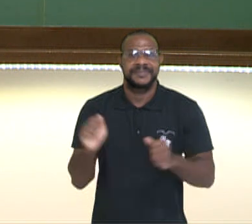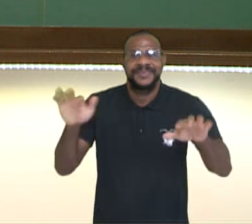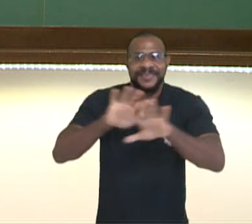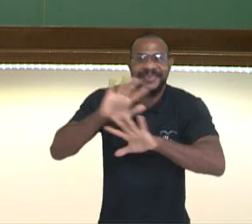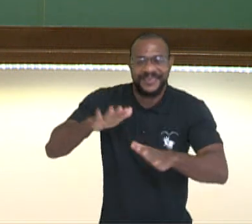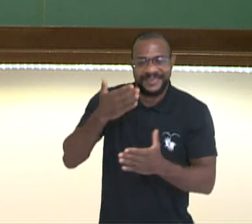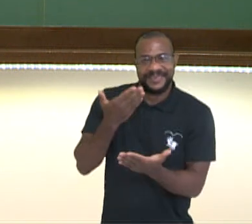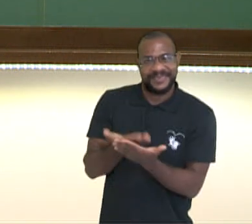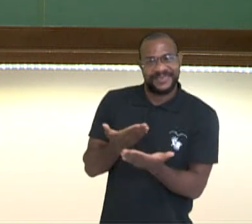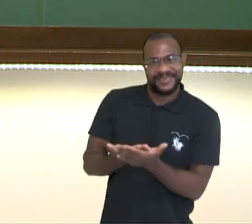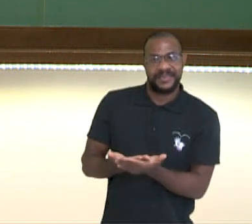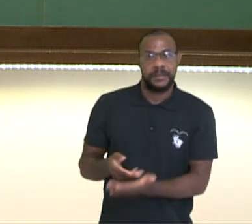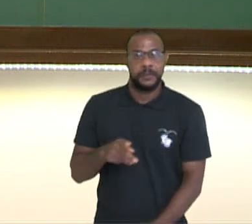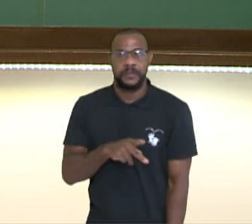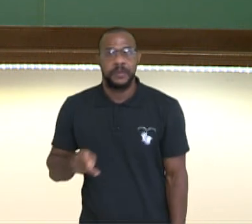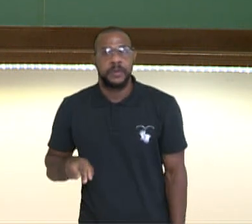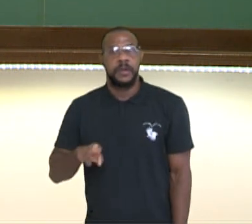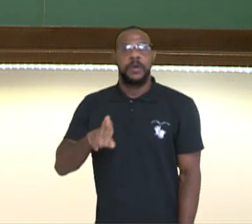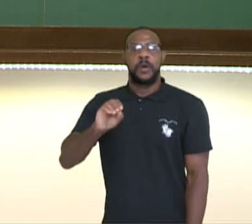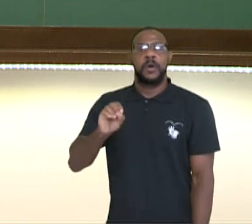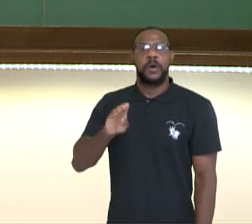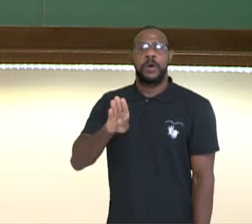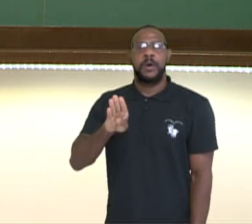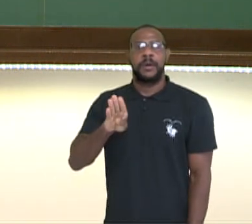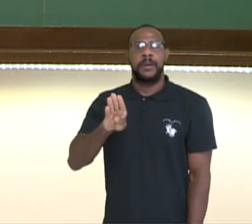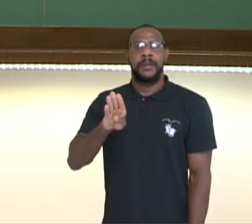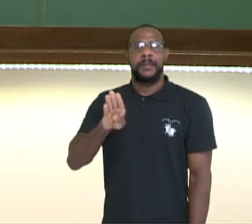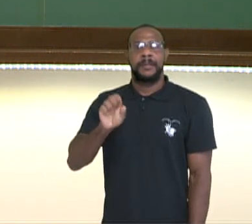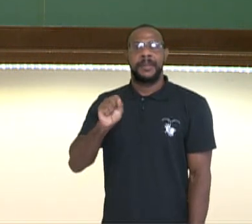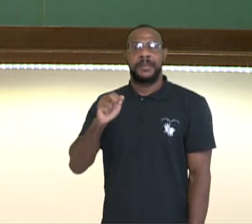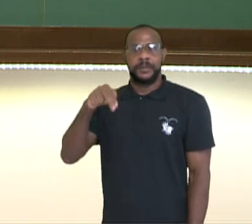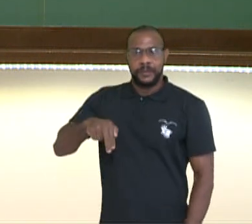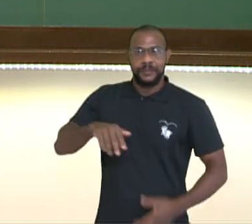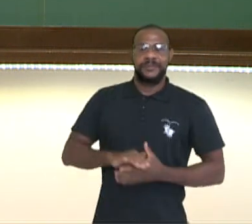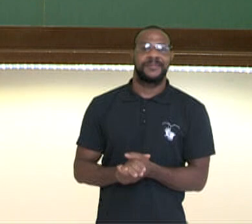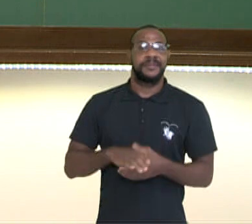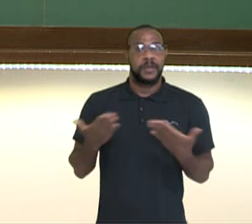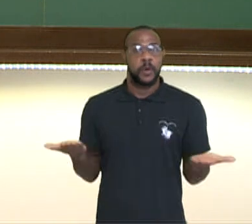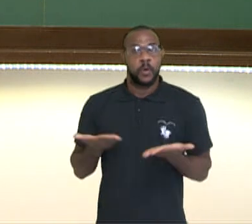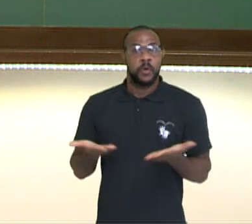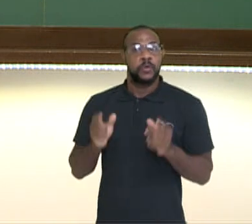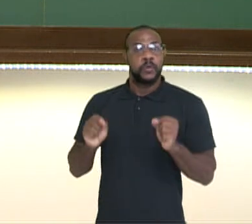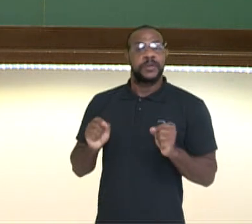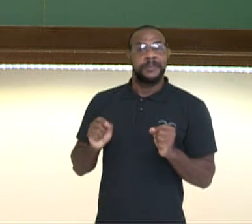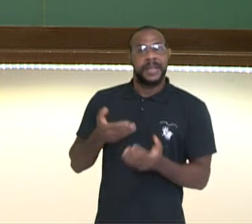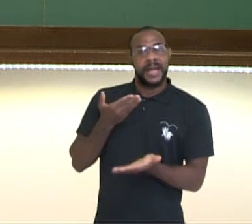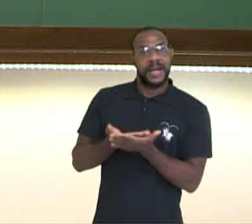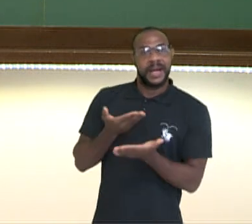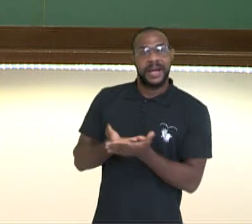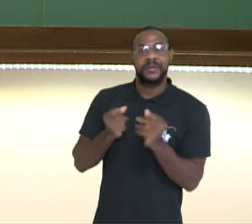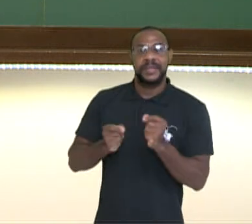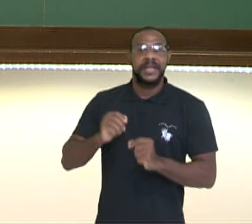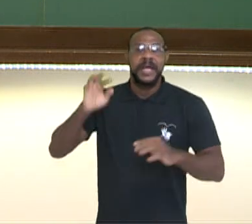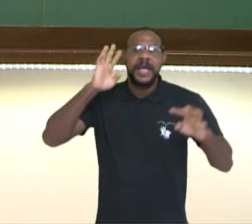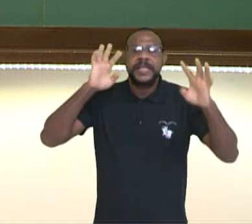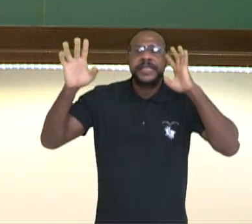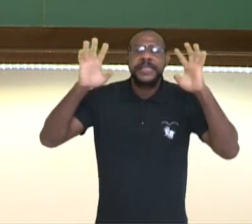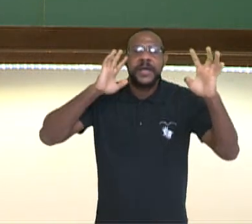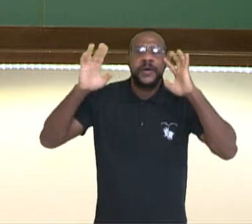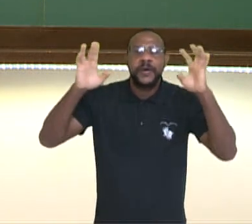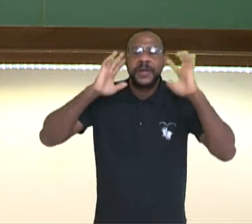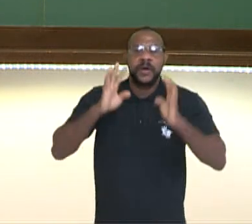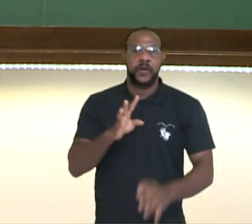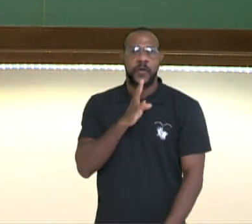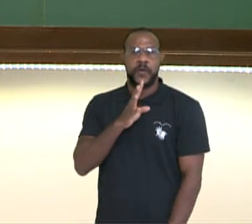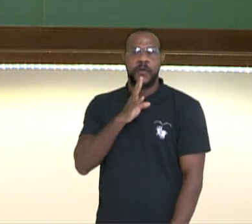Olá, estudante! Eu sou o professor Robson Mendonça e hoje estou aqui com vocês mais uma vez para uma aula sobre teoria do conhecimento.